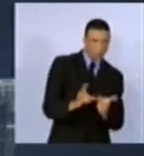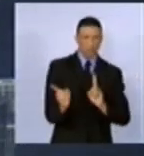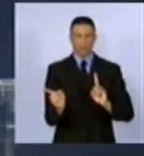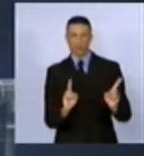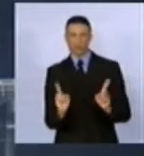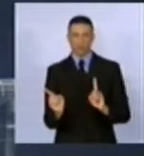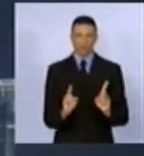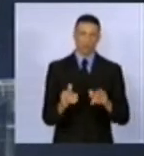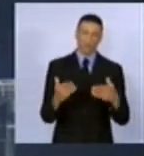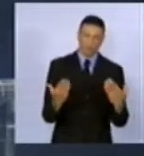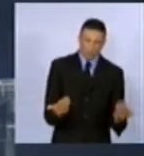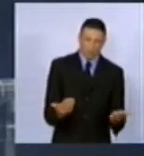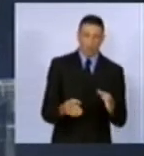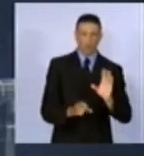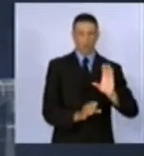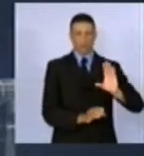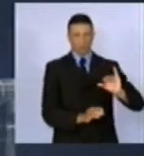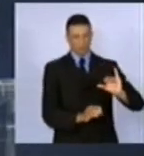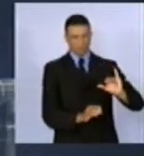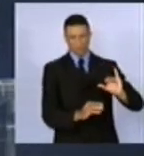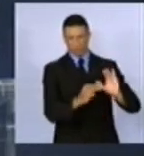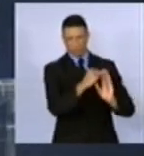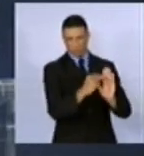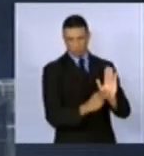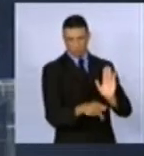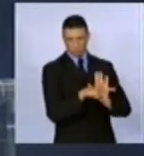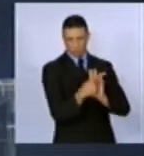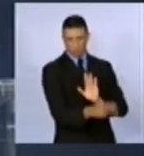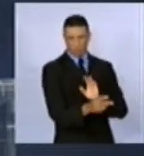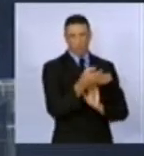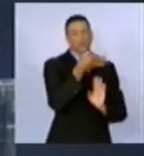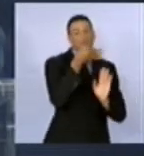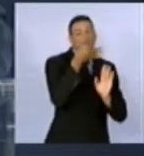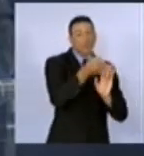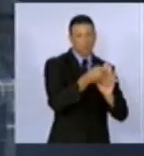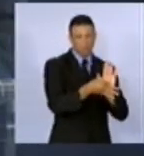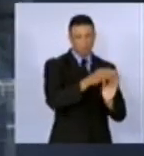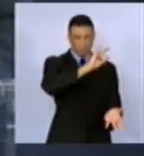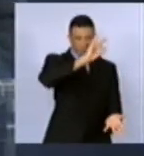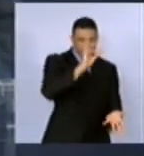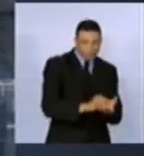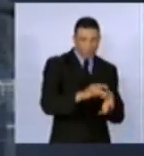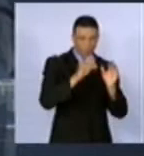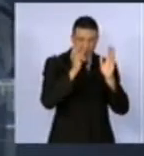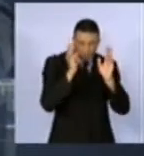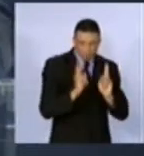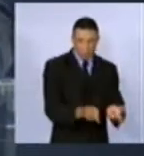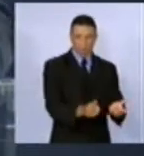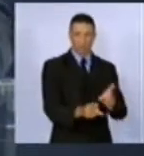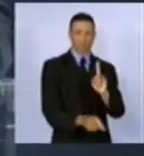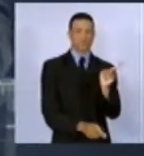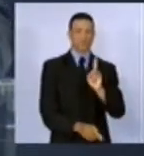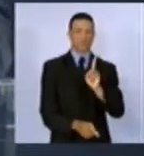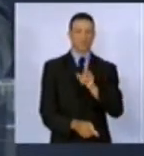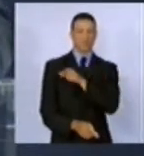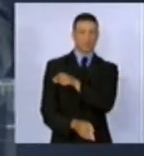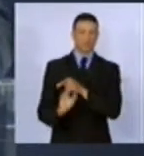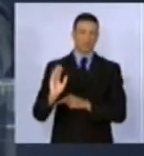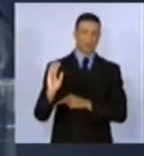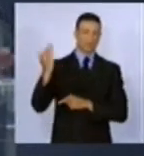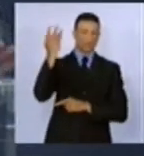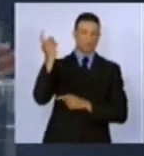Na verdade o método científico nunca declara que uma hipótese é verdadeira só declara que ela é falsa